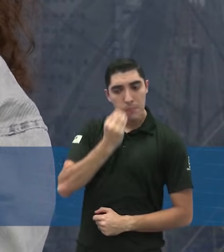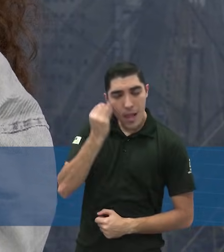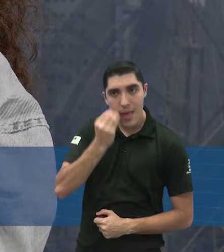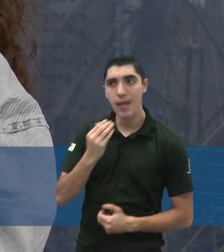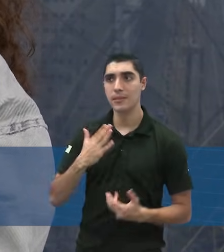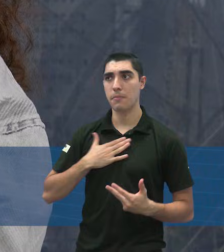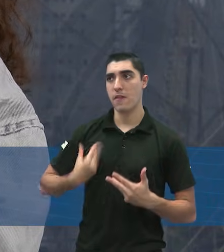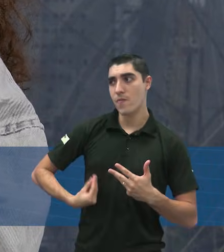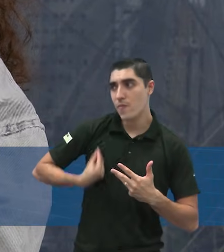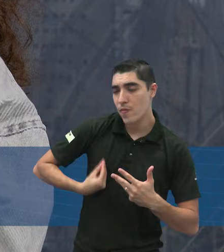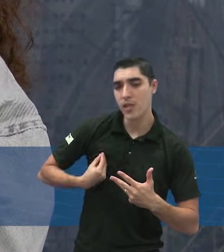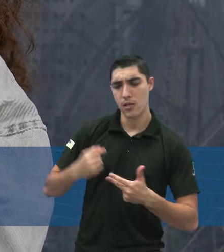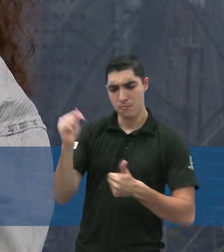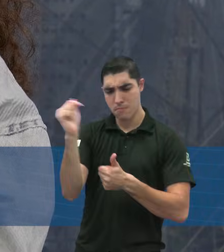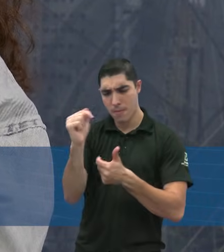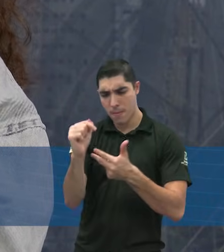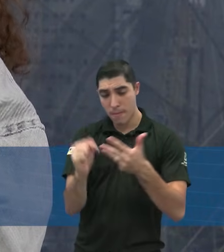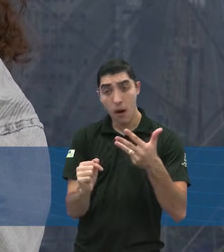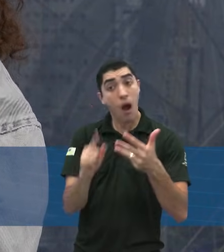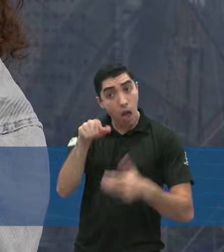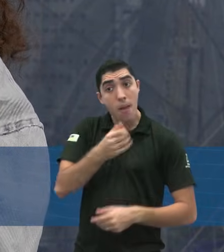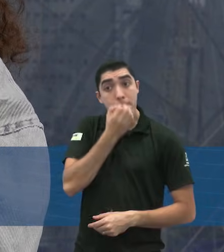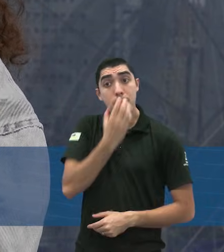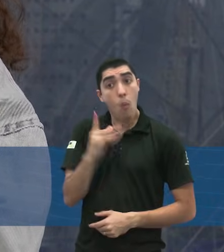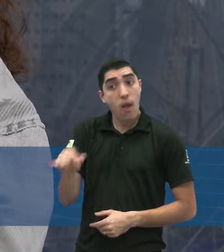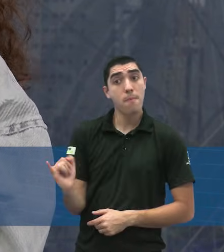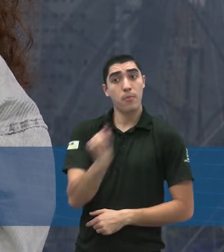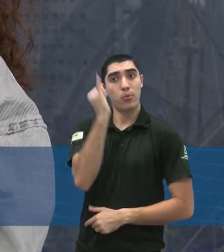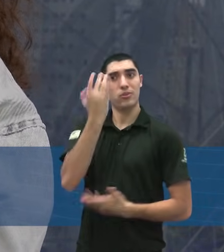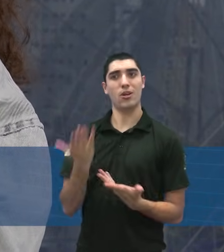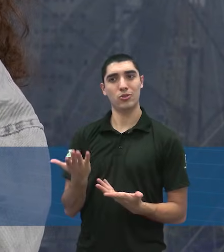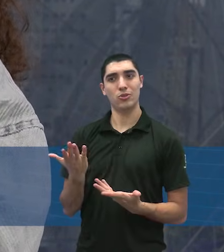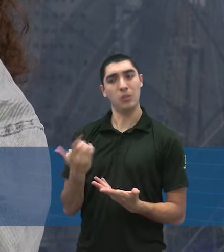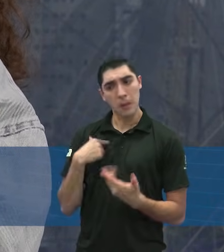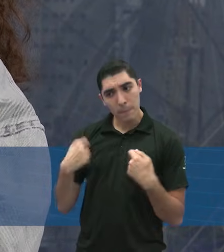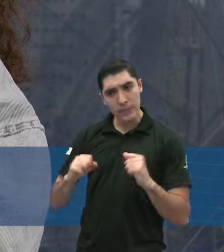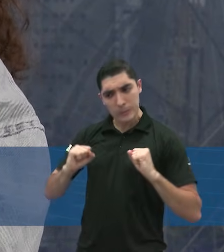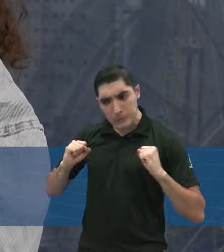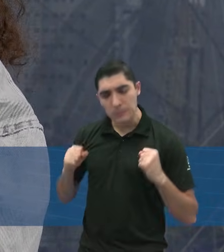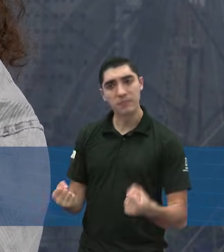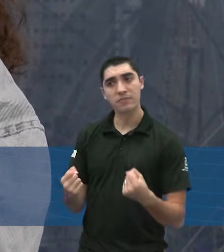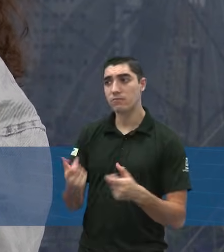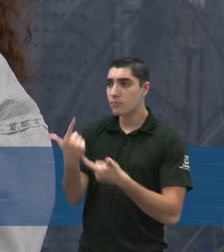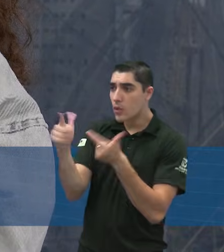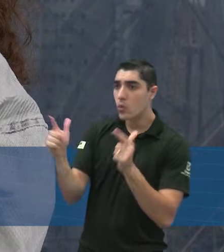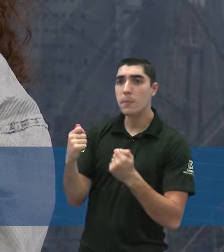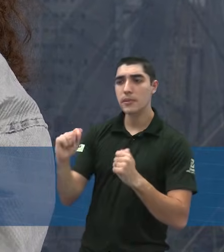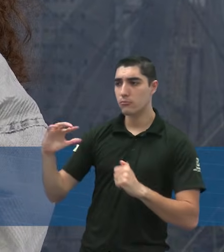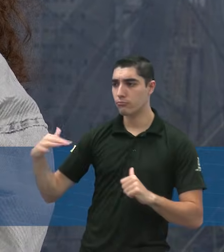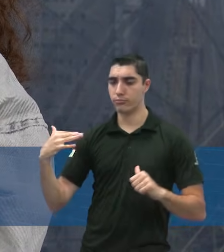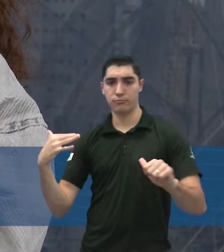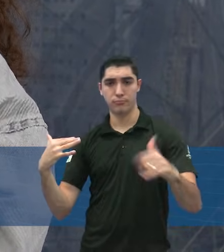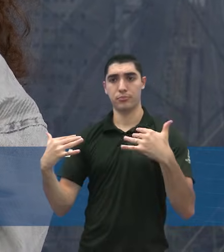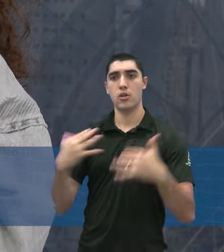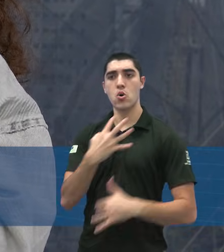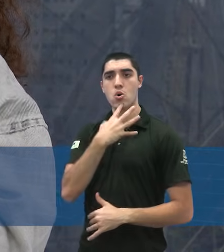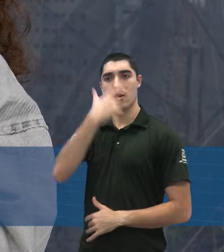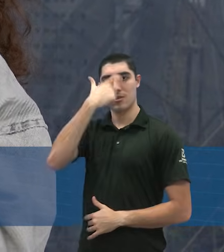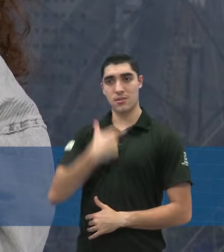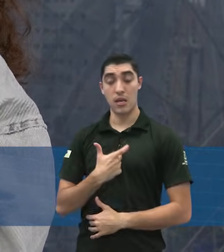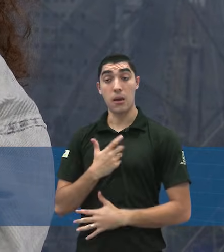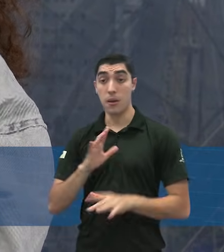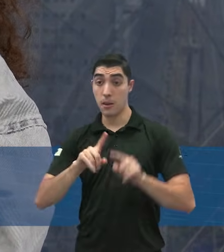dela, a realidade delas também são interessantes, são importantes a serem escutadas. Então, para